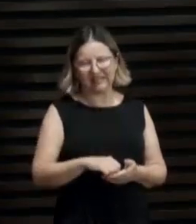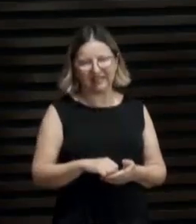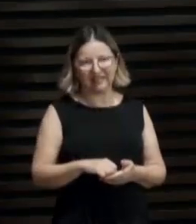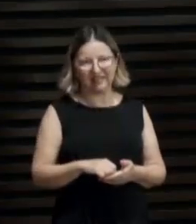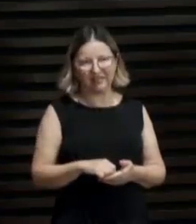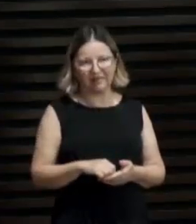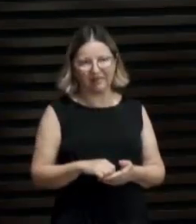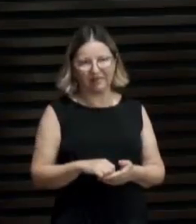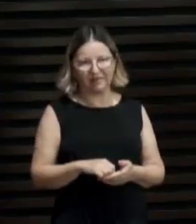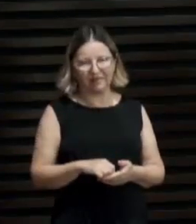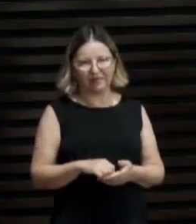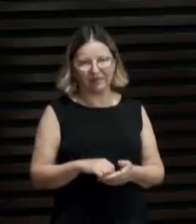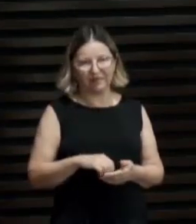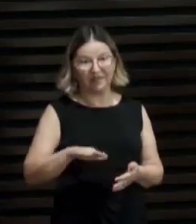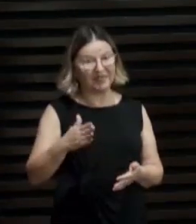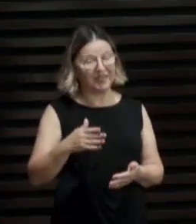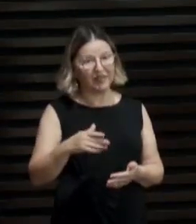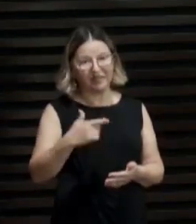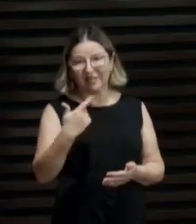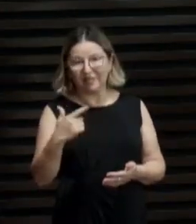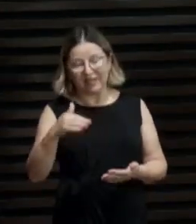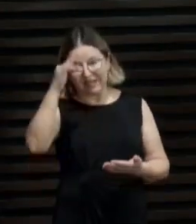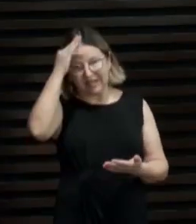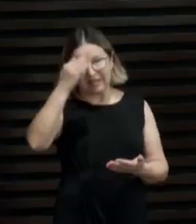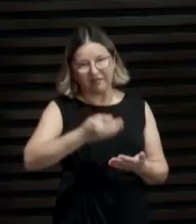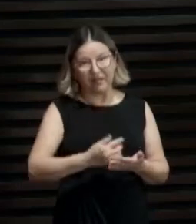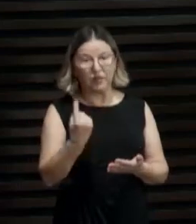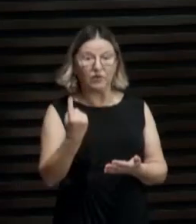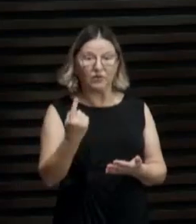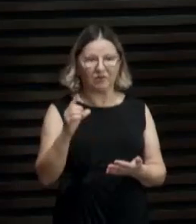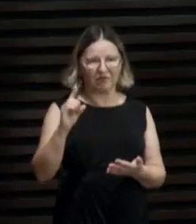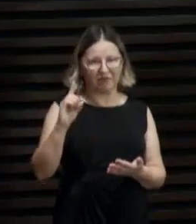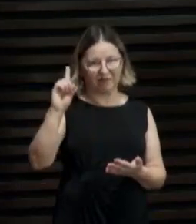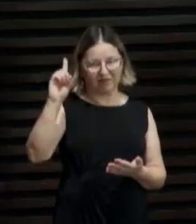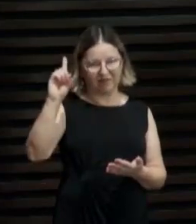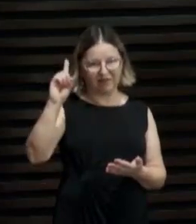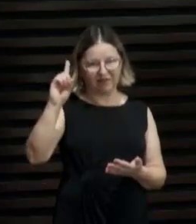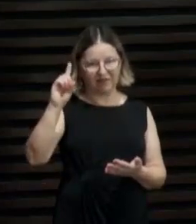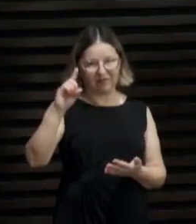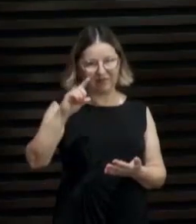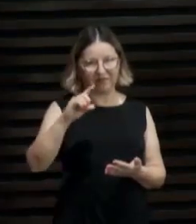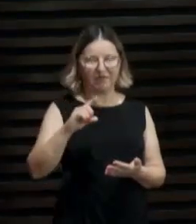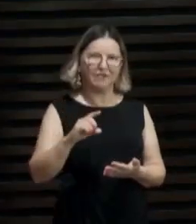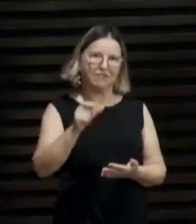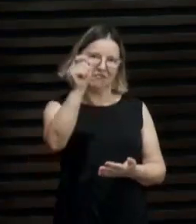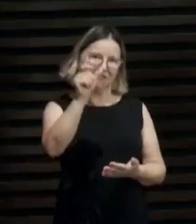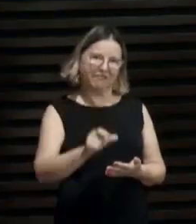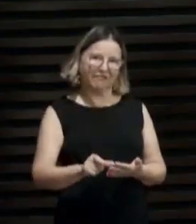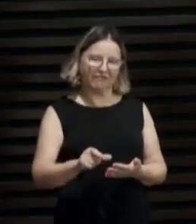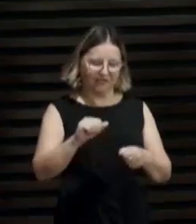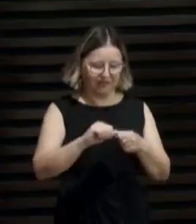maneira, não há uma fé num Deus pessoal, criador e que